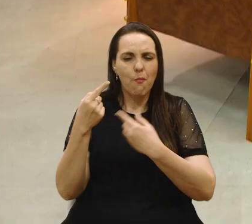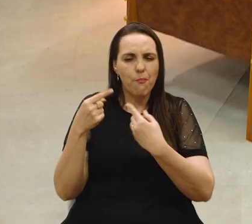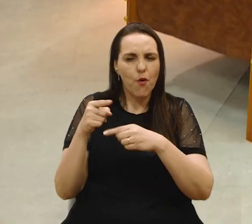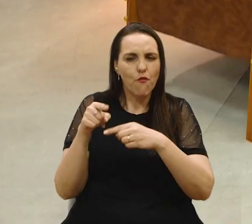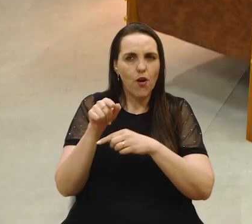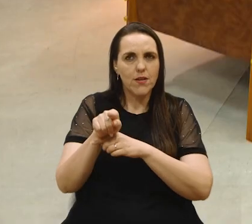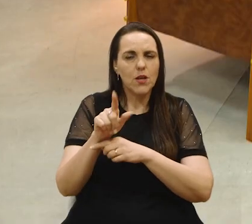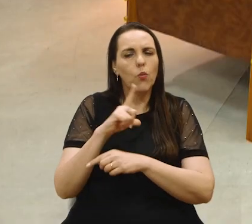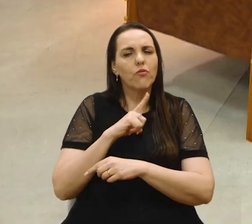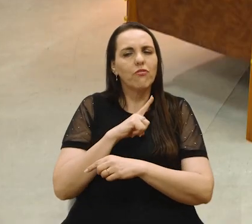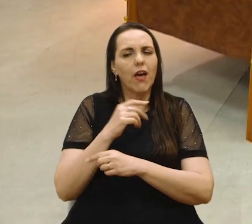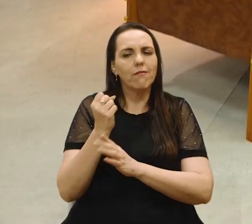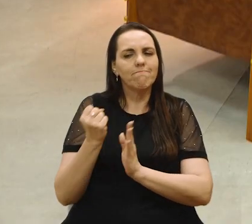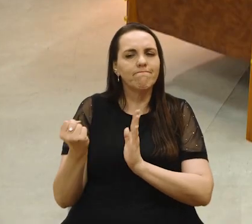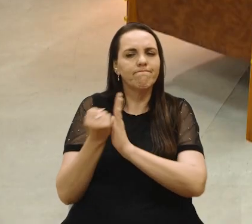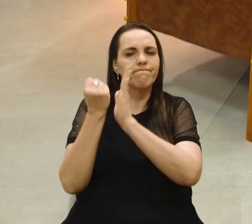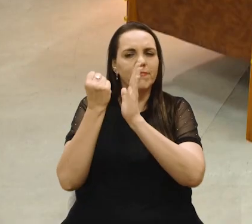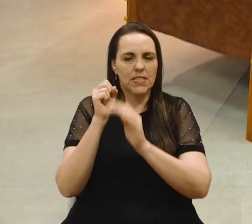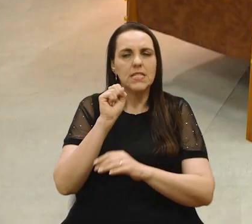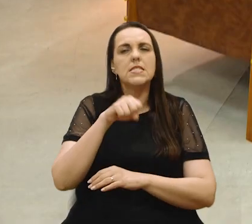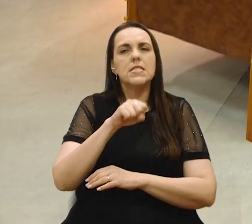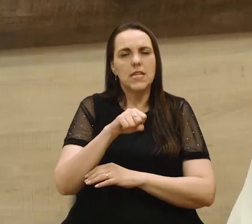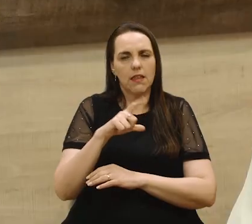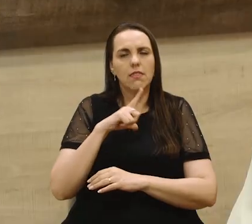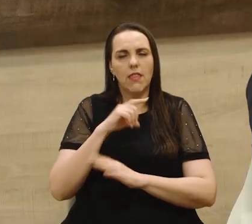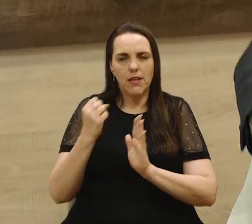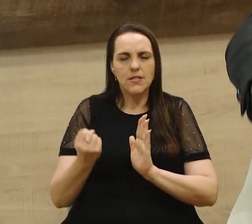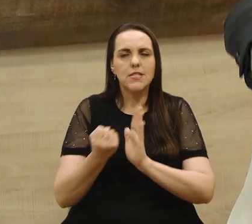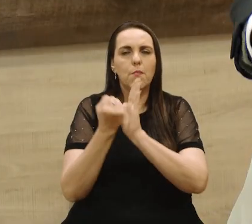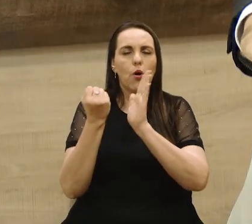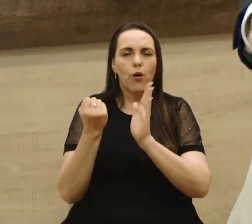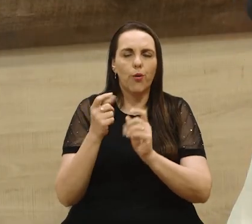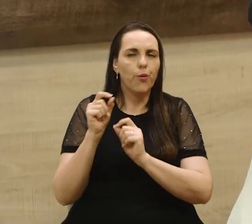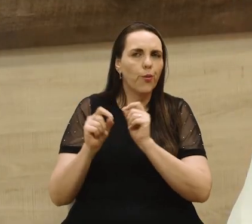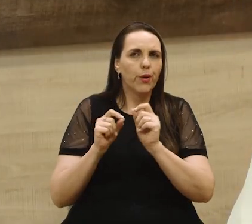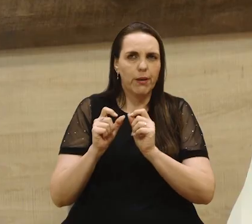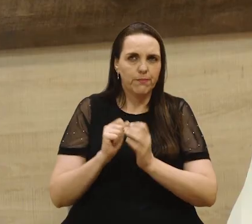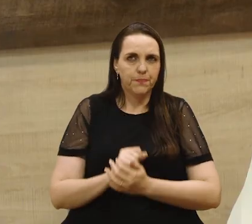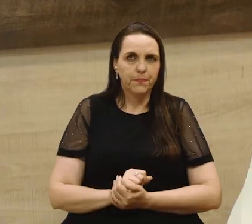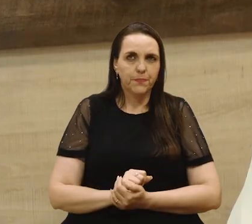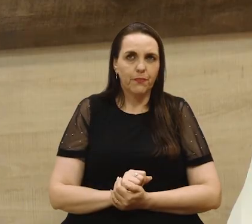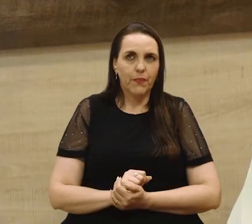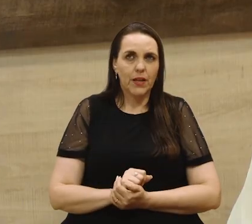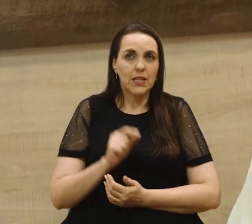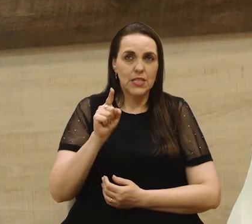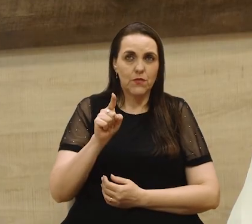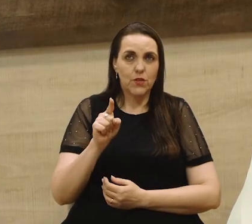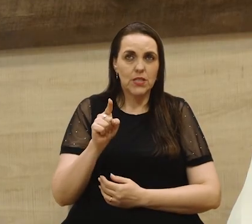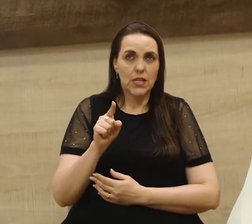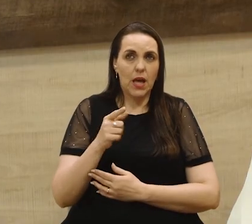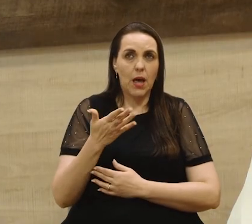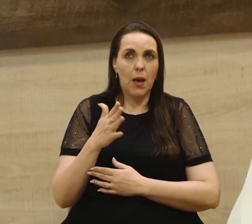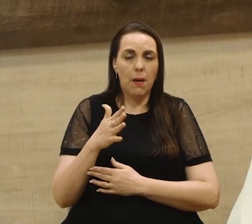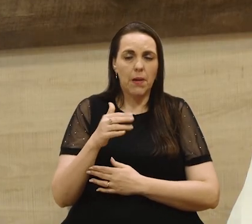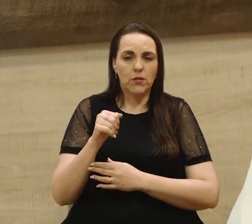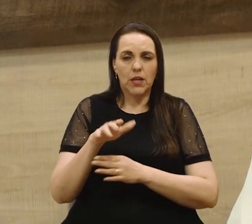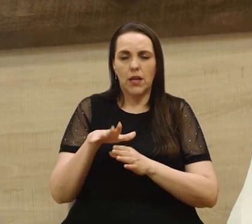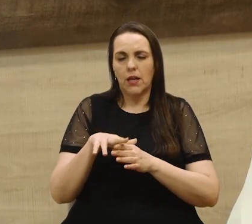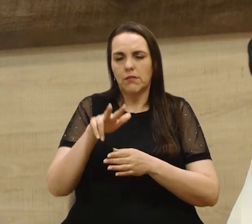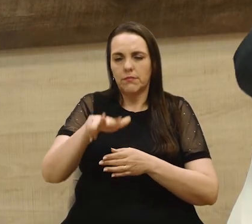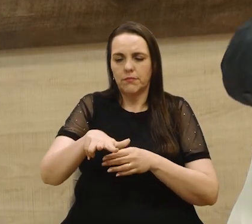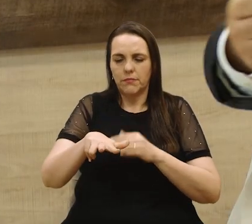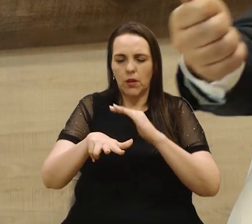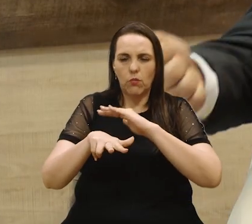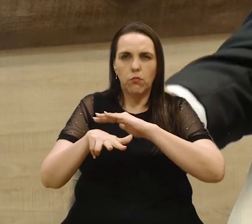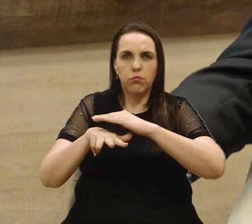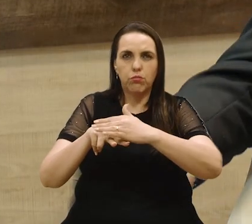de que tem algum fator simbólico. Sim, tem fator simbólico. Se você coloca a mão e ajuda a fechar os